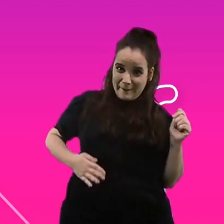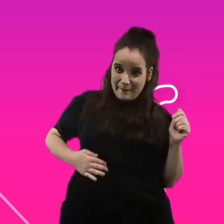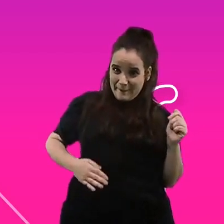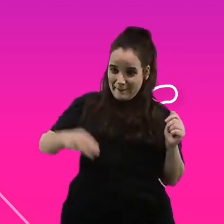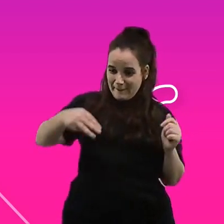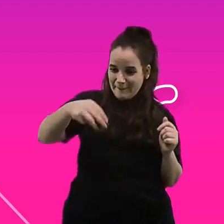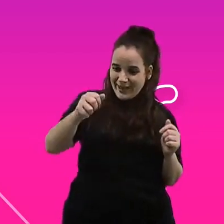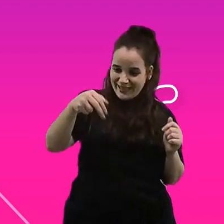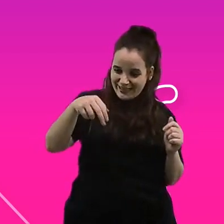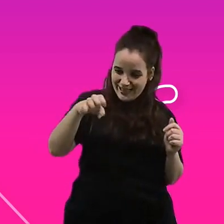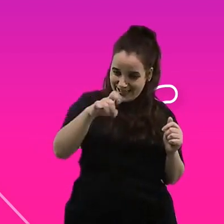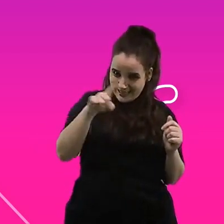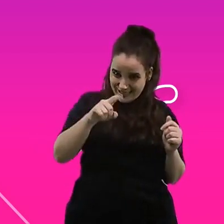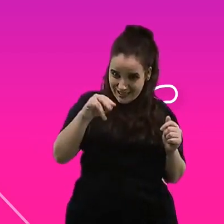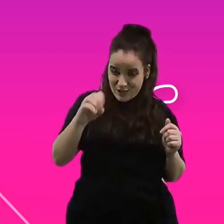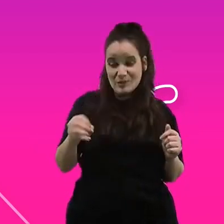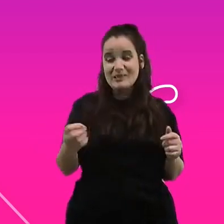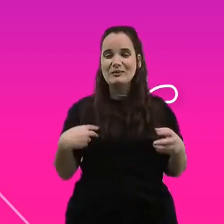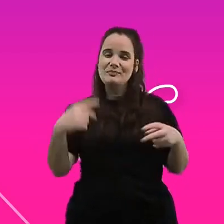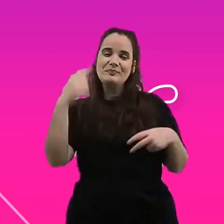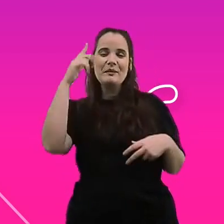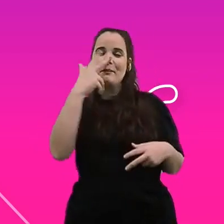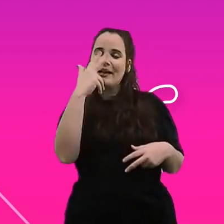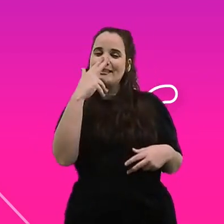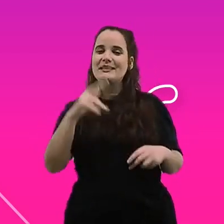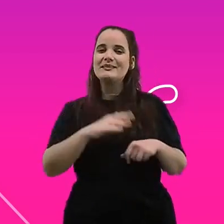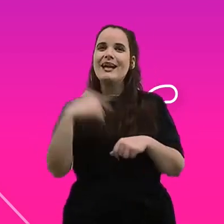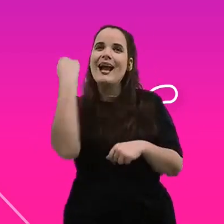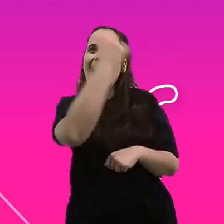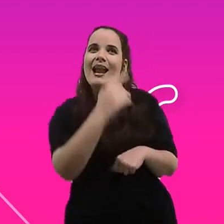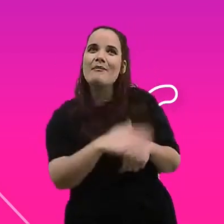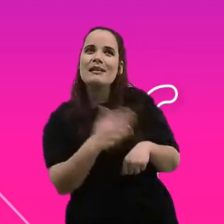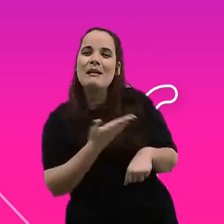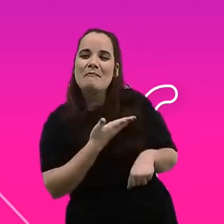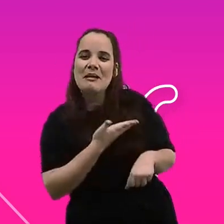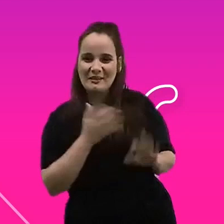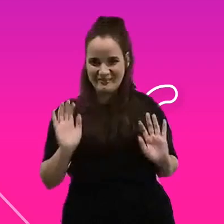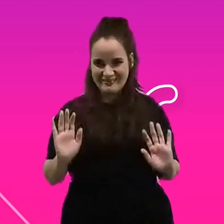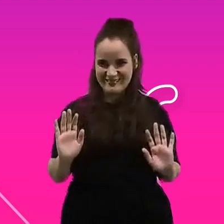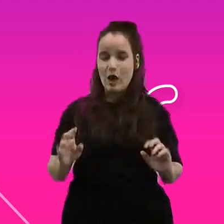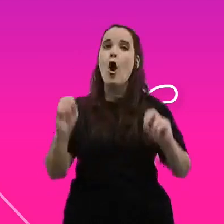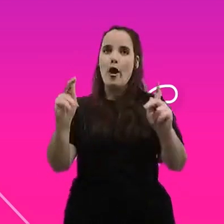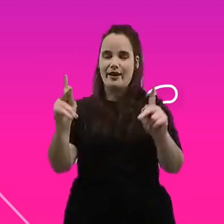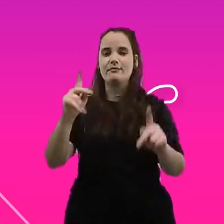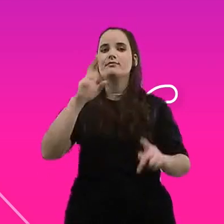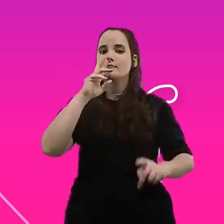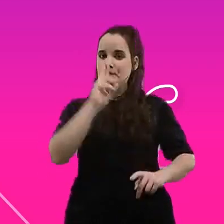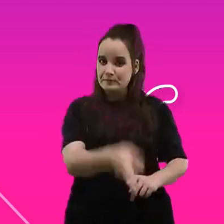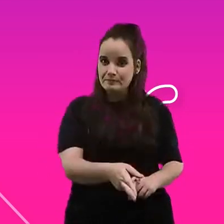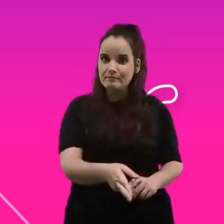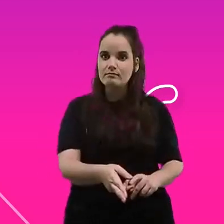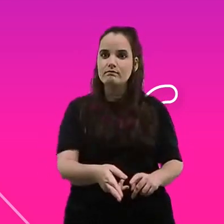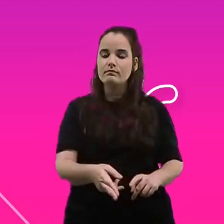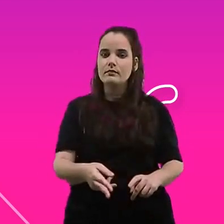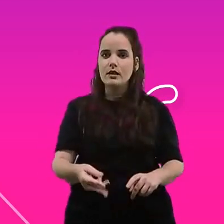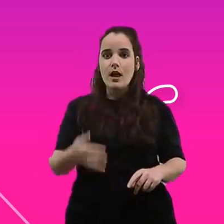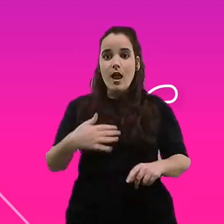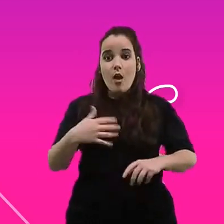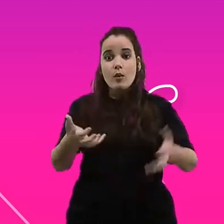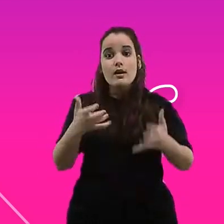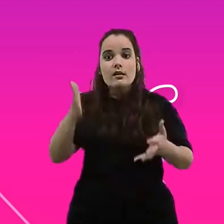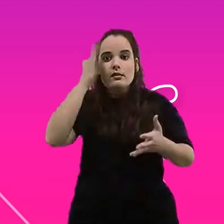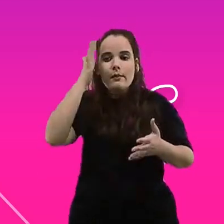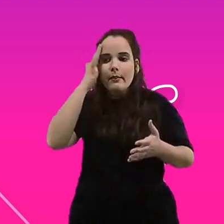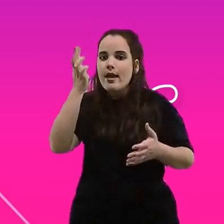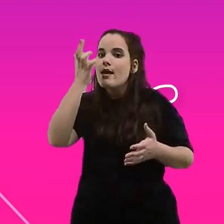pergunta, esse insight, na verdade, nasceu da necessidade para a gente saber onde é que estavam essas crianças, porque se é possível,